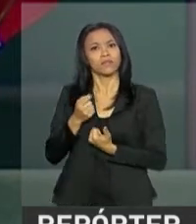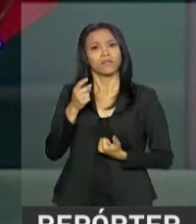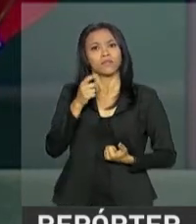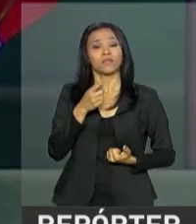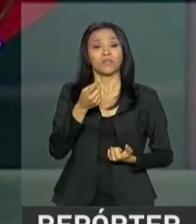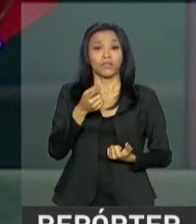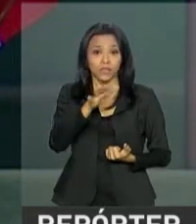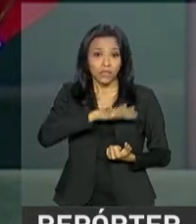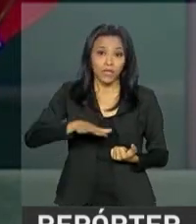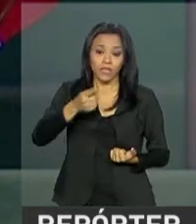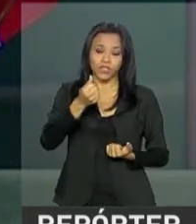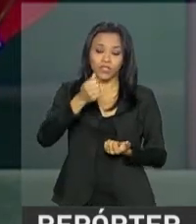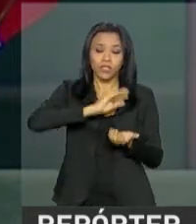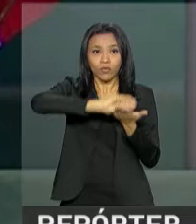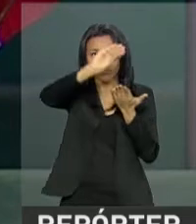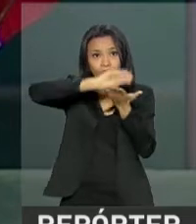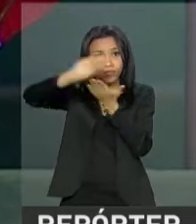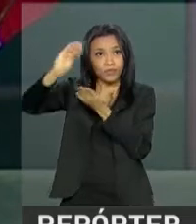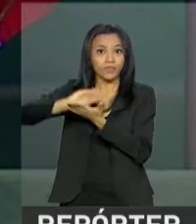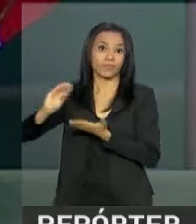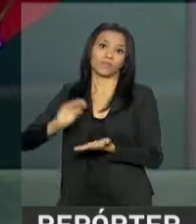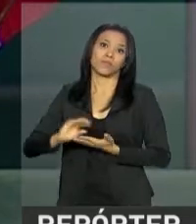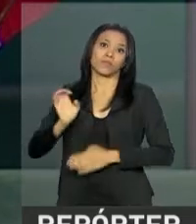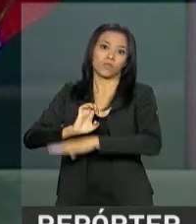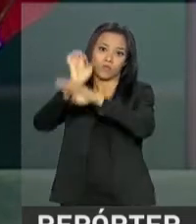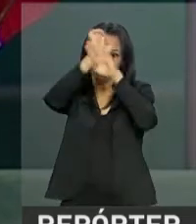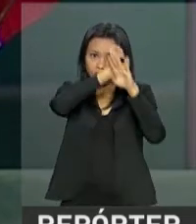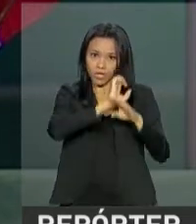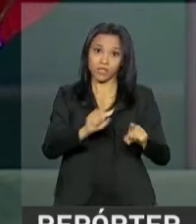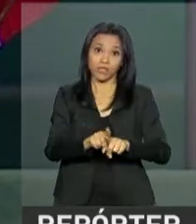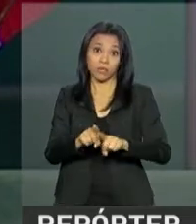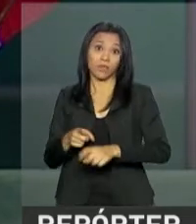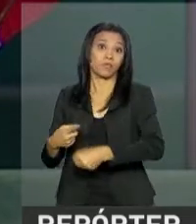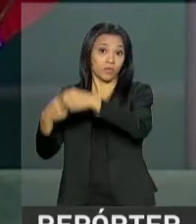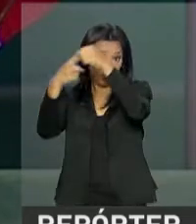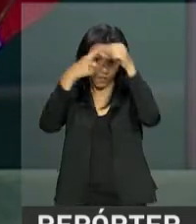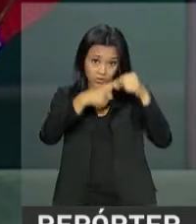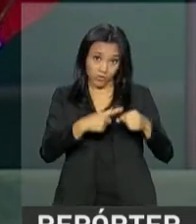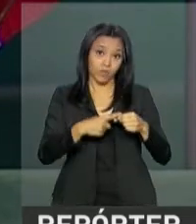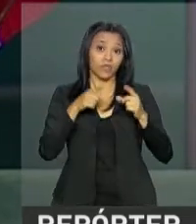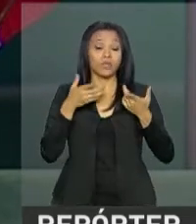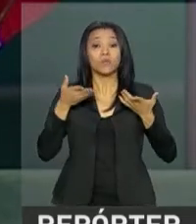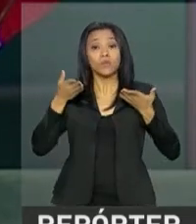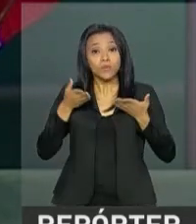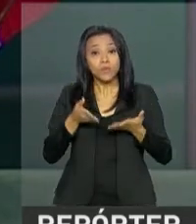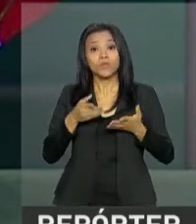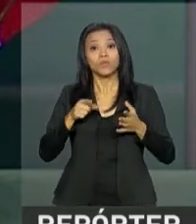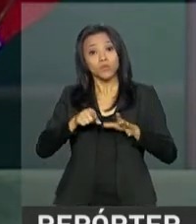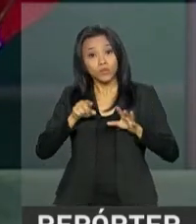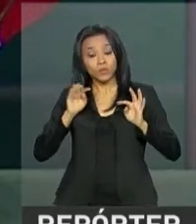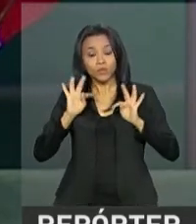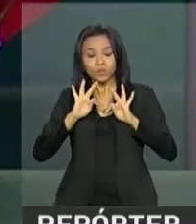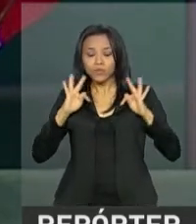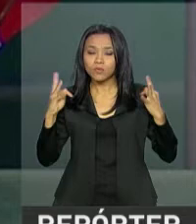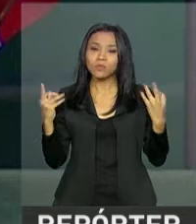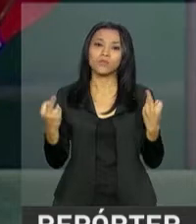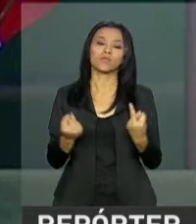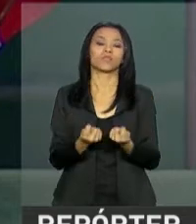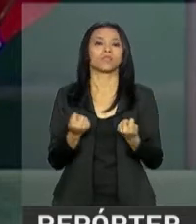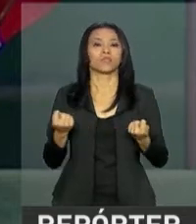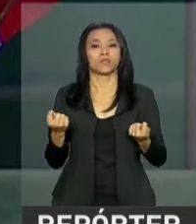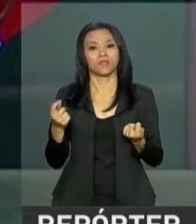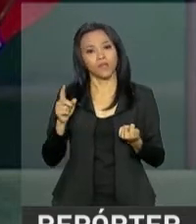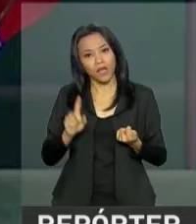recursos para a segurança pública nos estados e municípios e tudo isto que nós todos vou dizer uma trivialidade